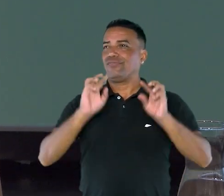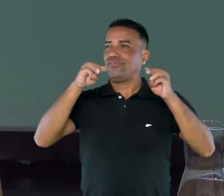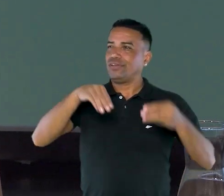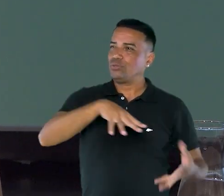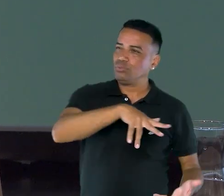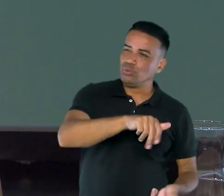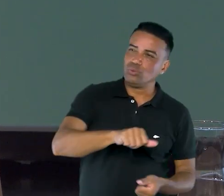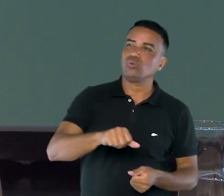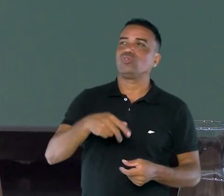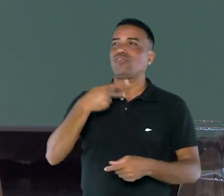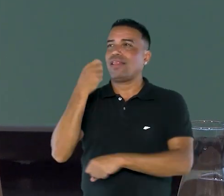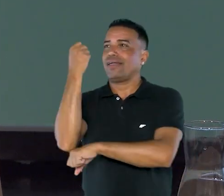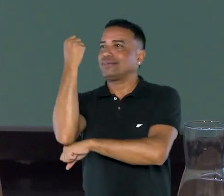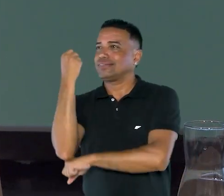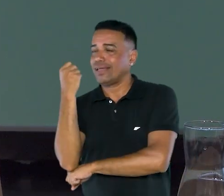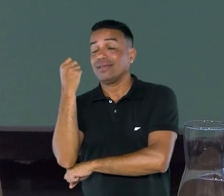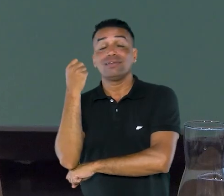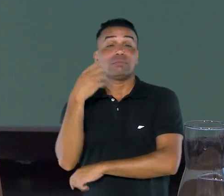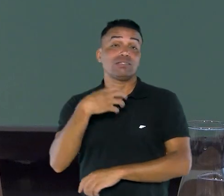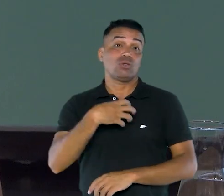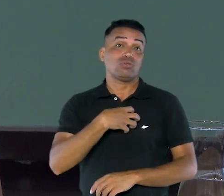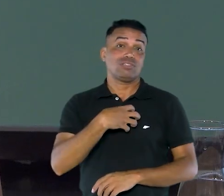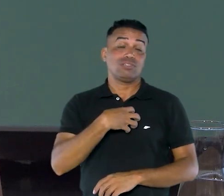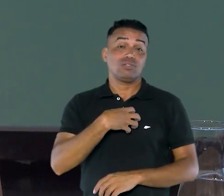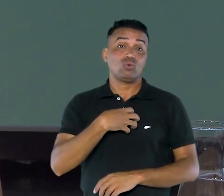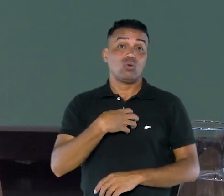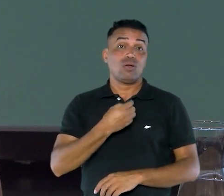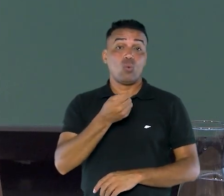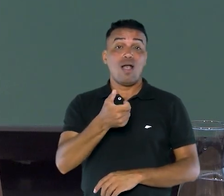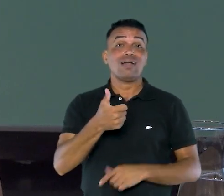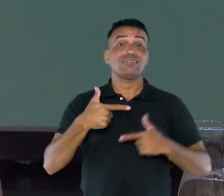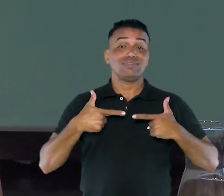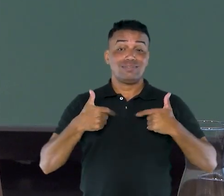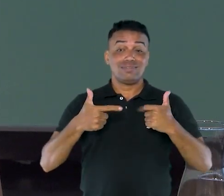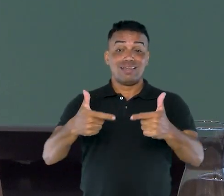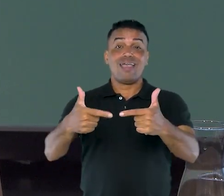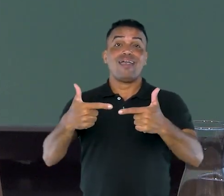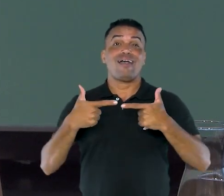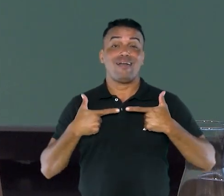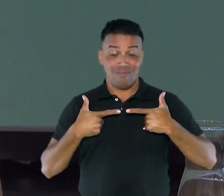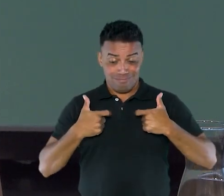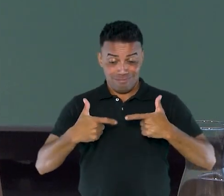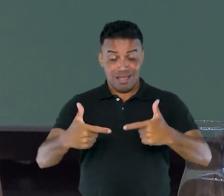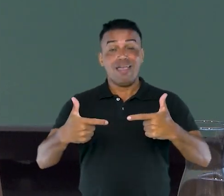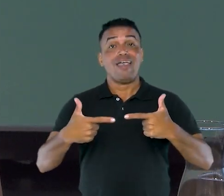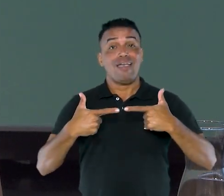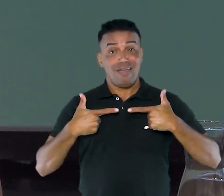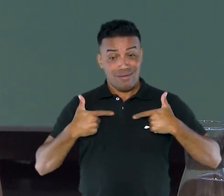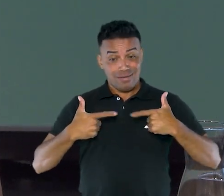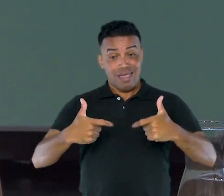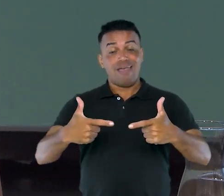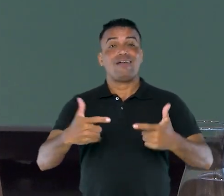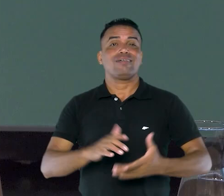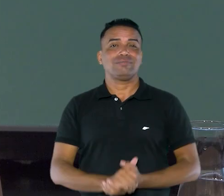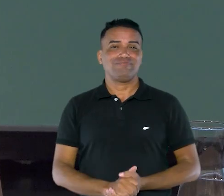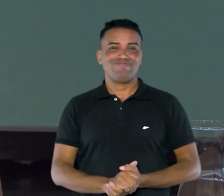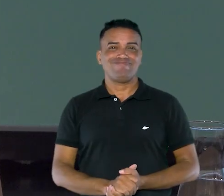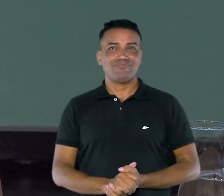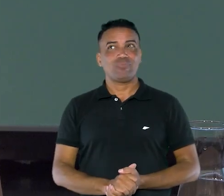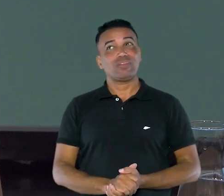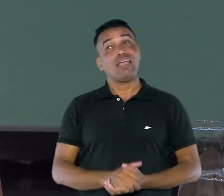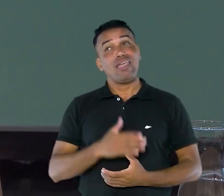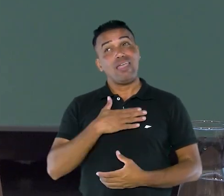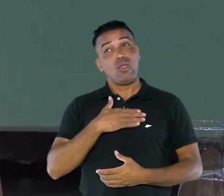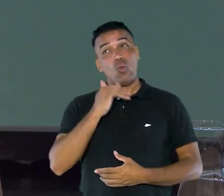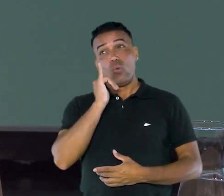de resistência, mas eu sinto que agora é quase guerra. Eu já estou numa narrativa,